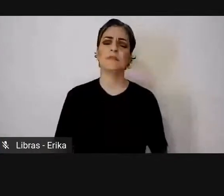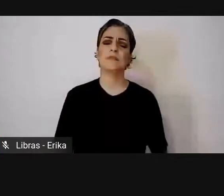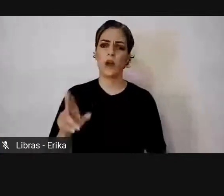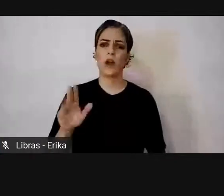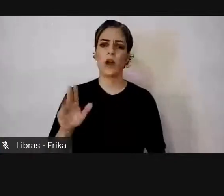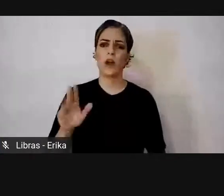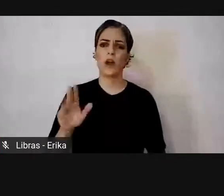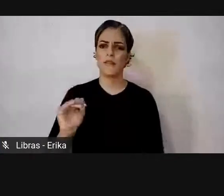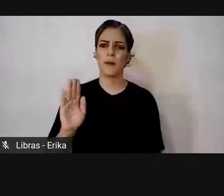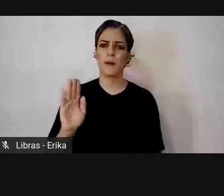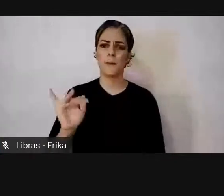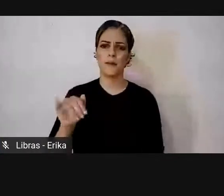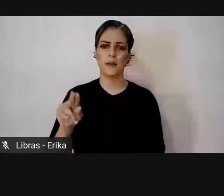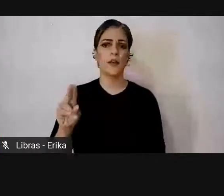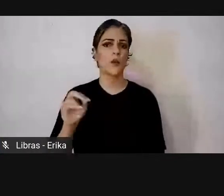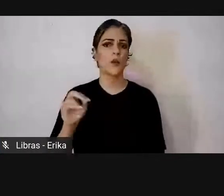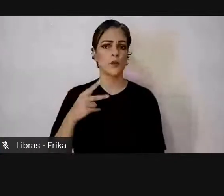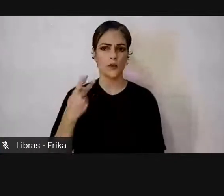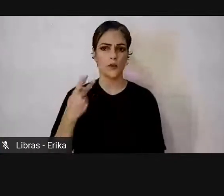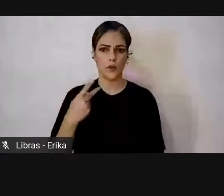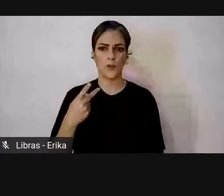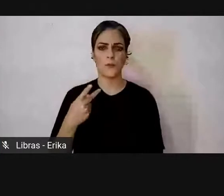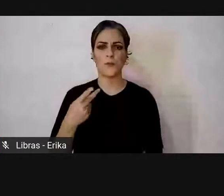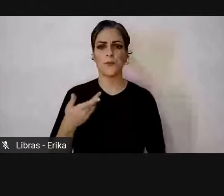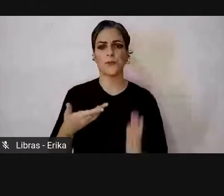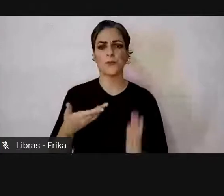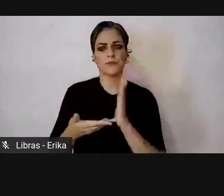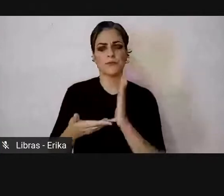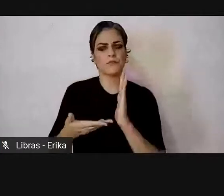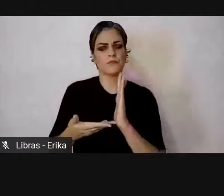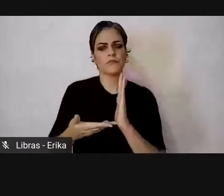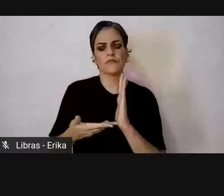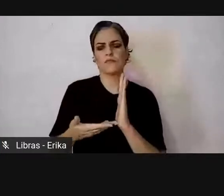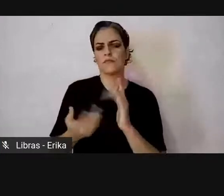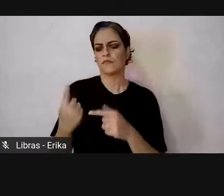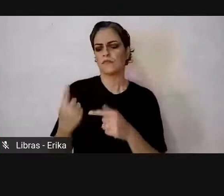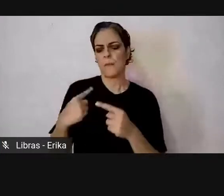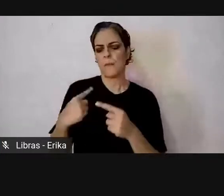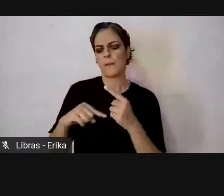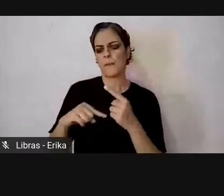está na vanguarda de muitos processos. Ela é uma Câmara,